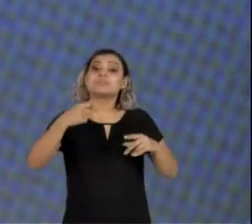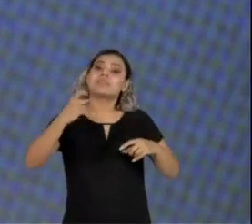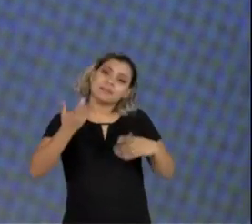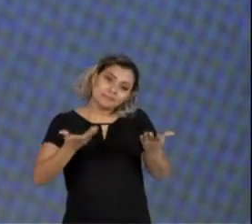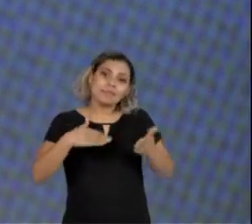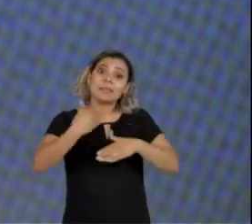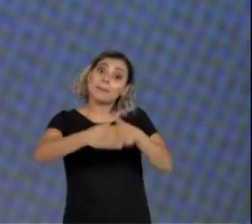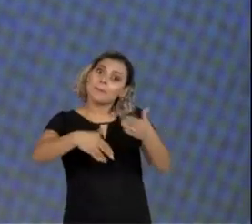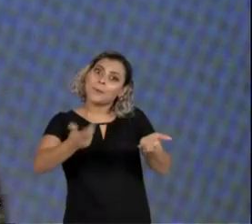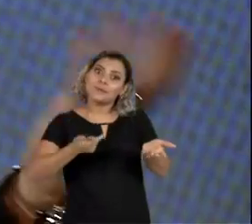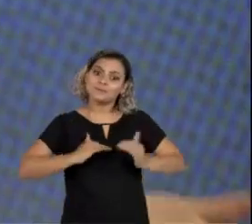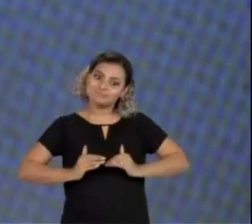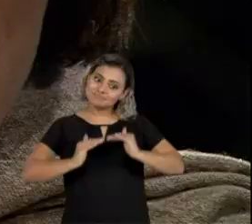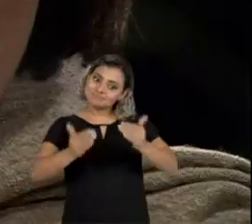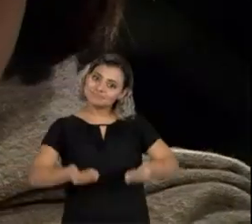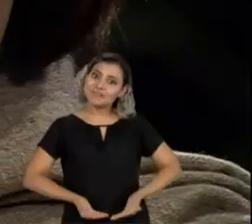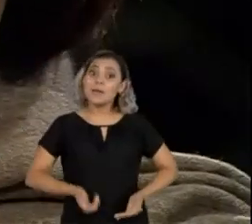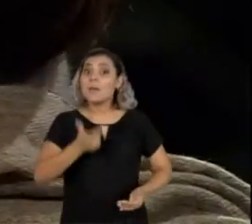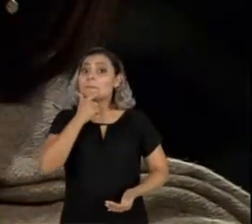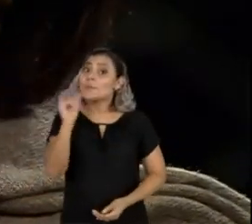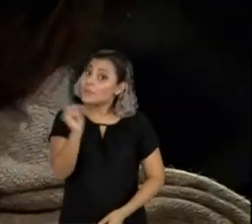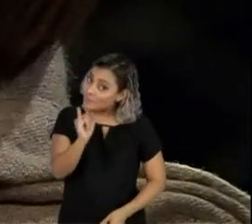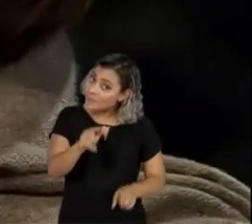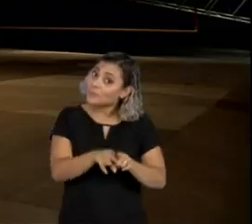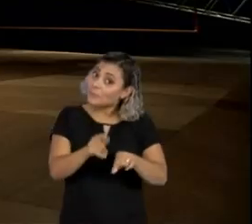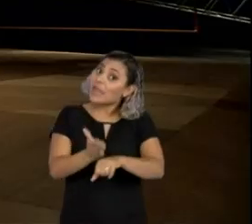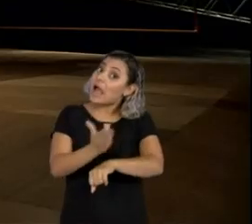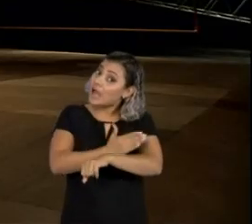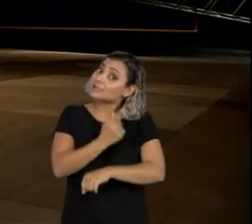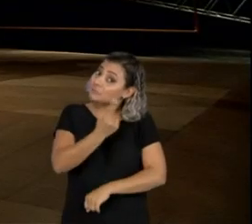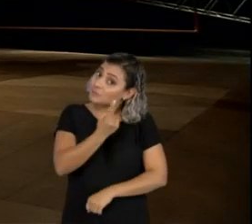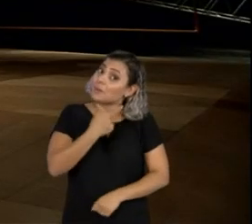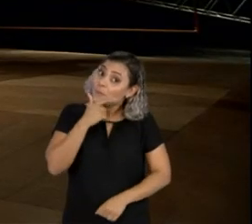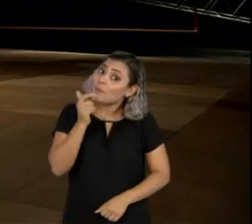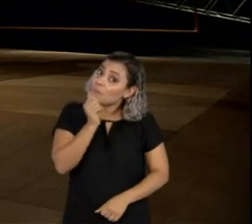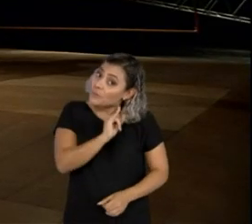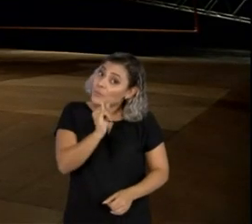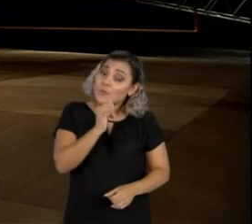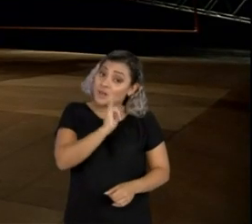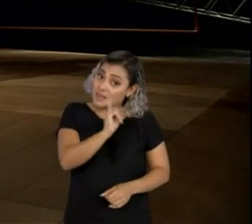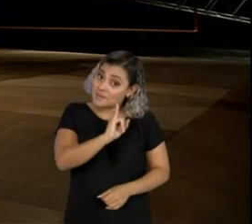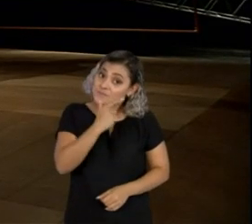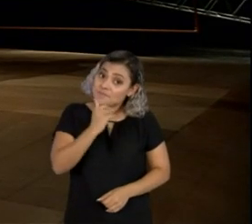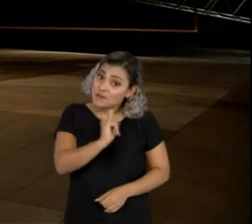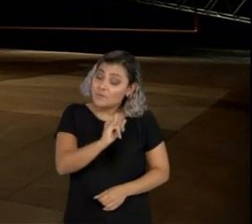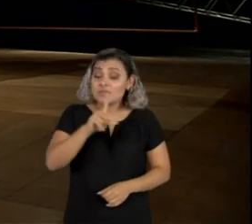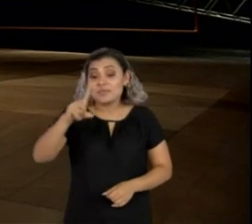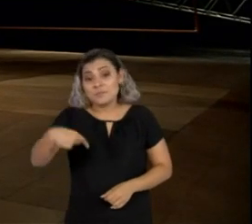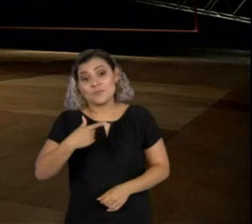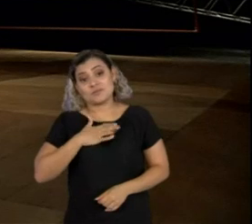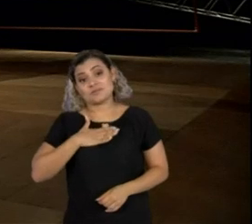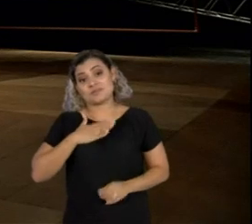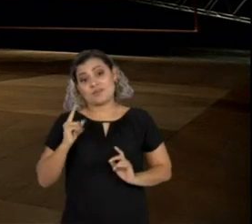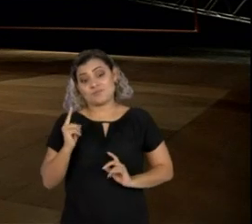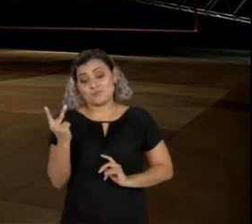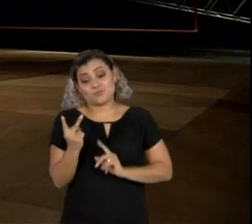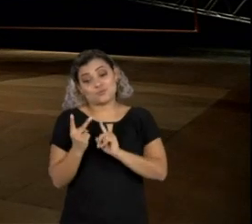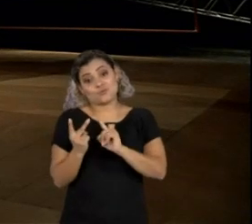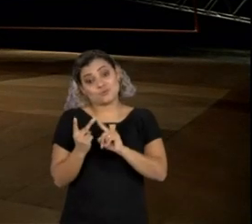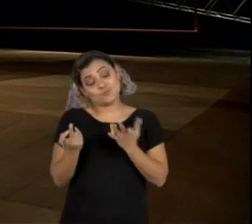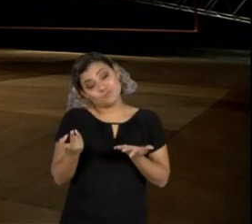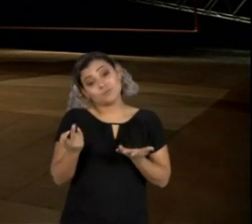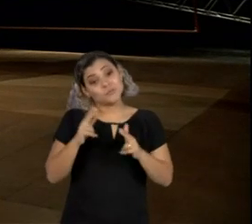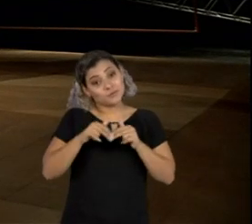E aí depois aconteceu, meu irmão aconteceu também antes de mim, e logo em seguida veio eu. Sou uma